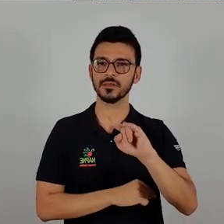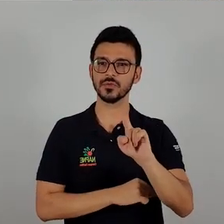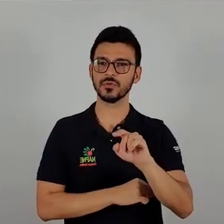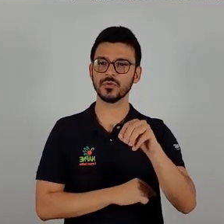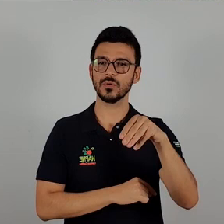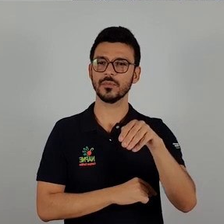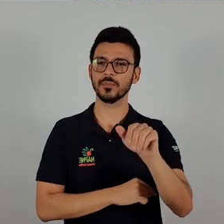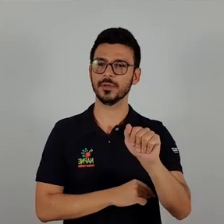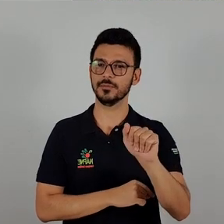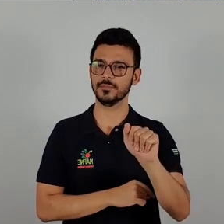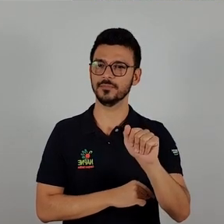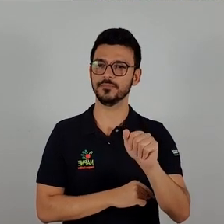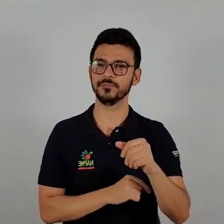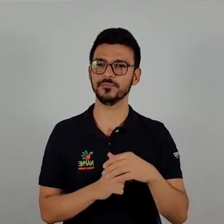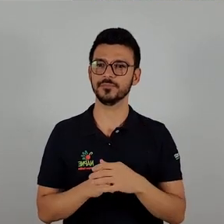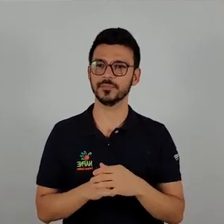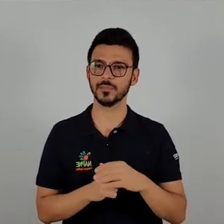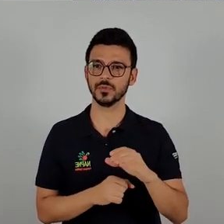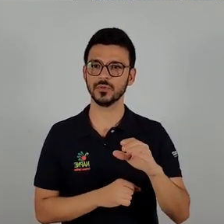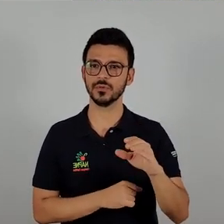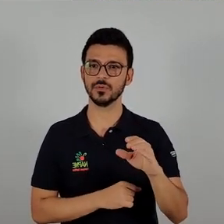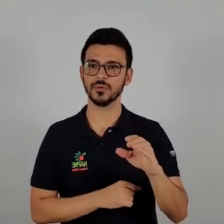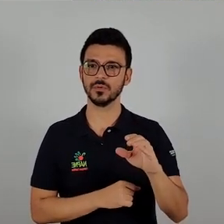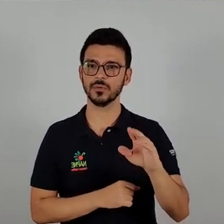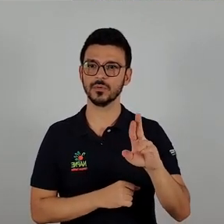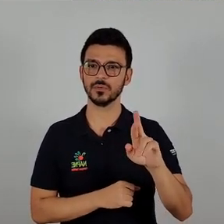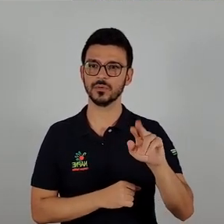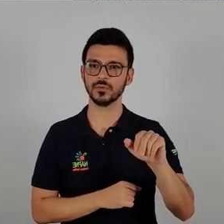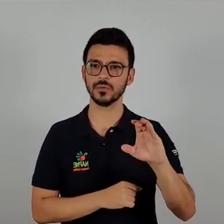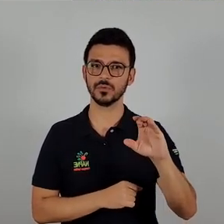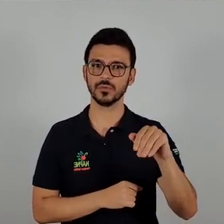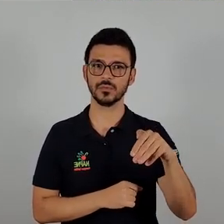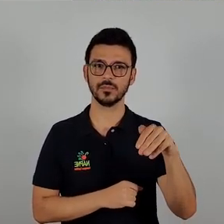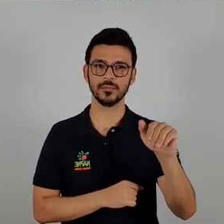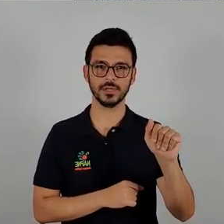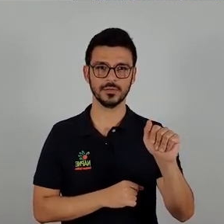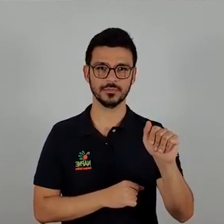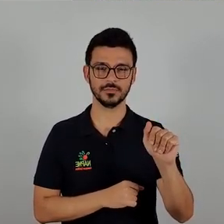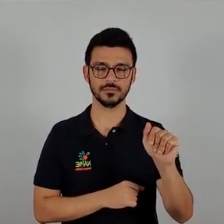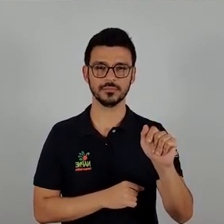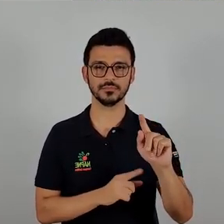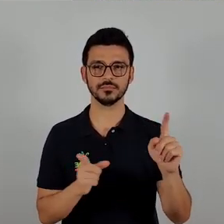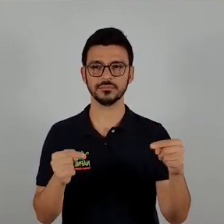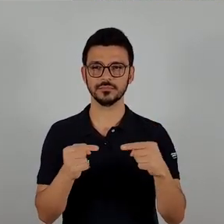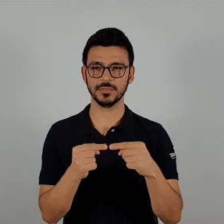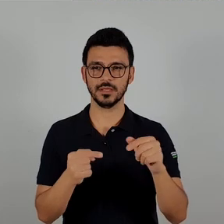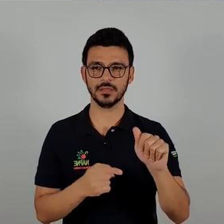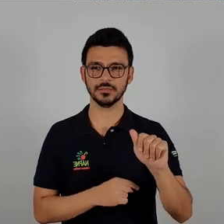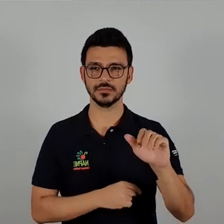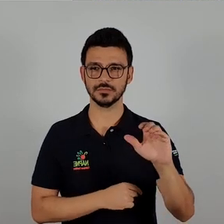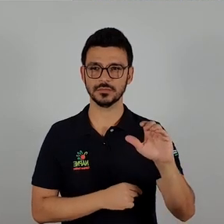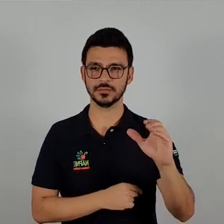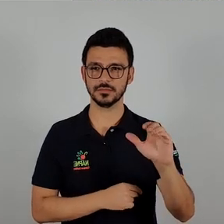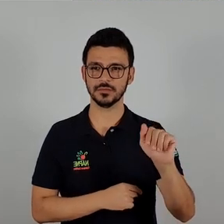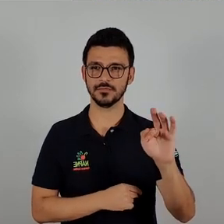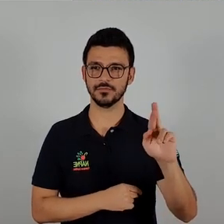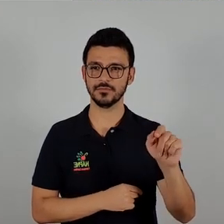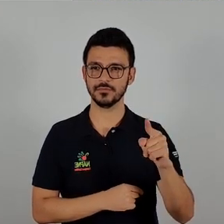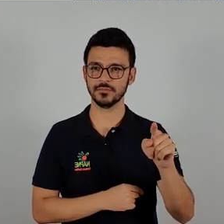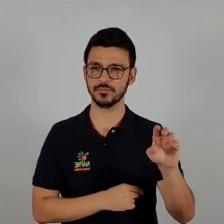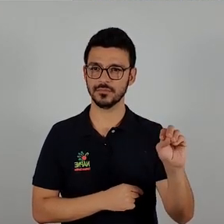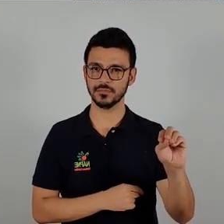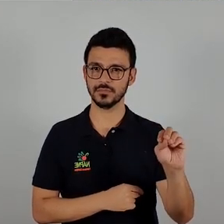Veja o detalhe da coisa. E a raiz da glicerise, que é uma planta bastante complementar, que é uma grande